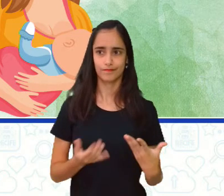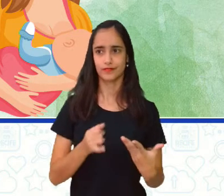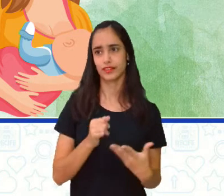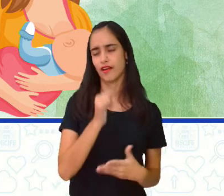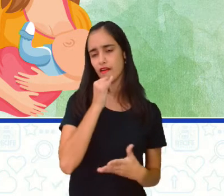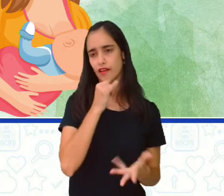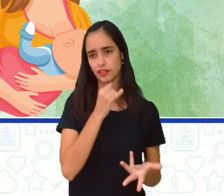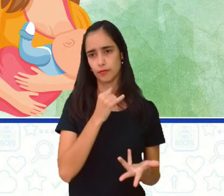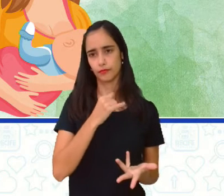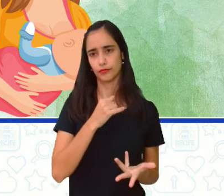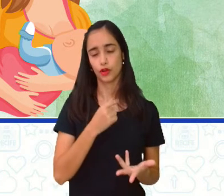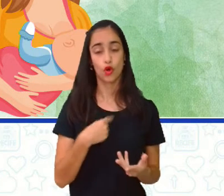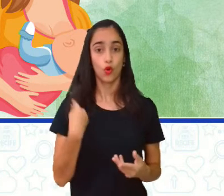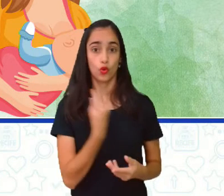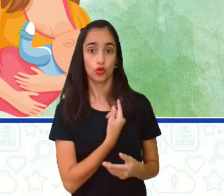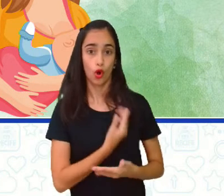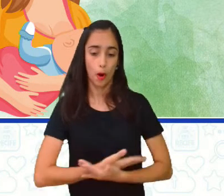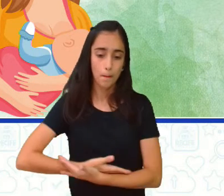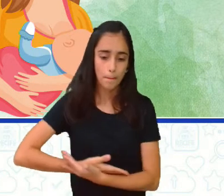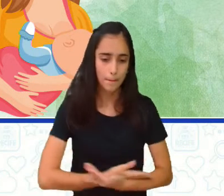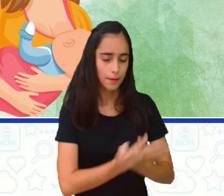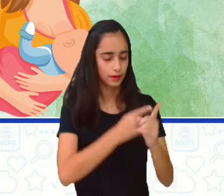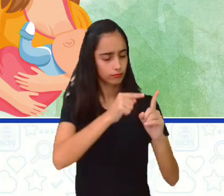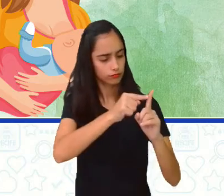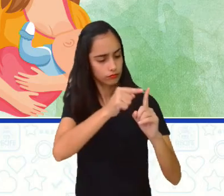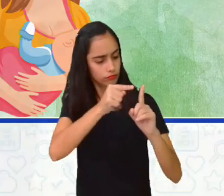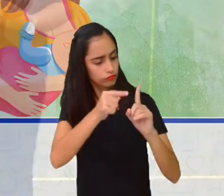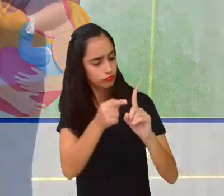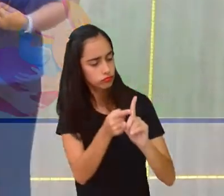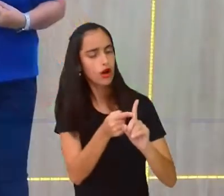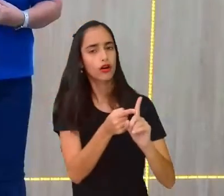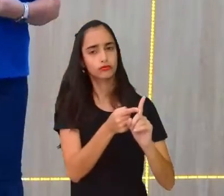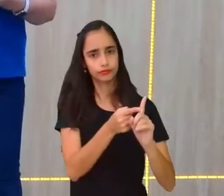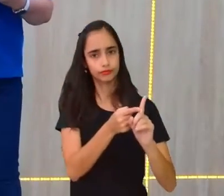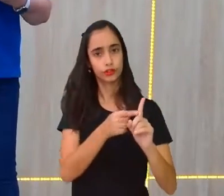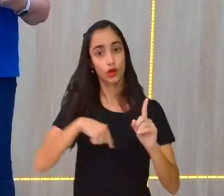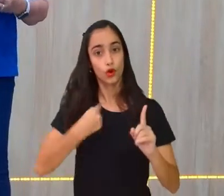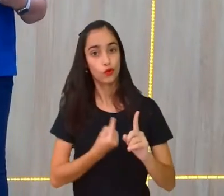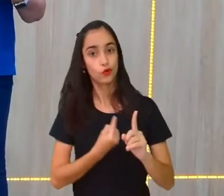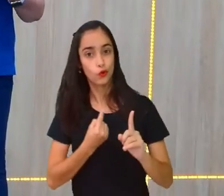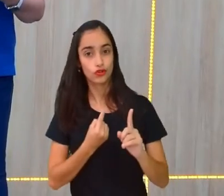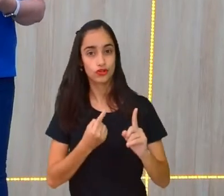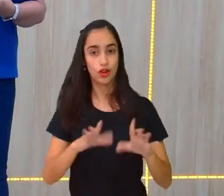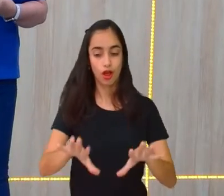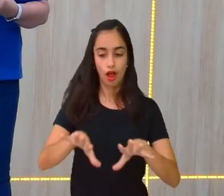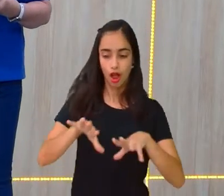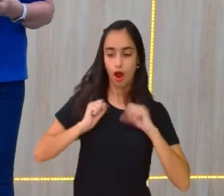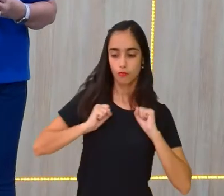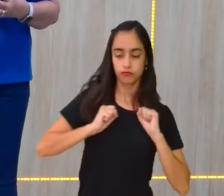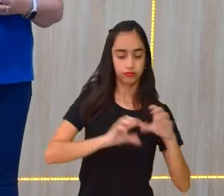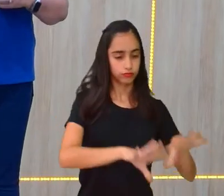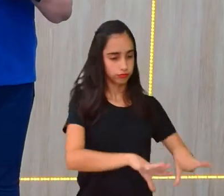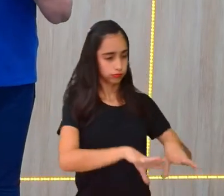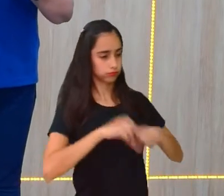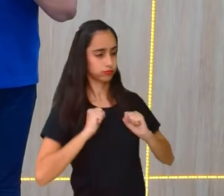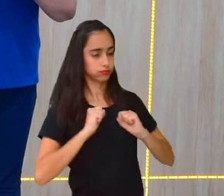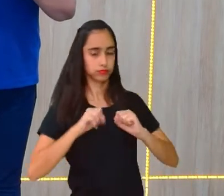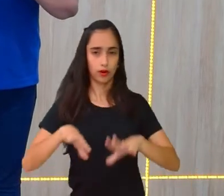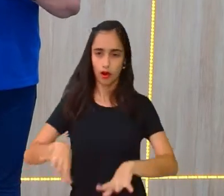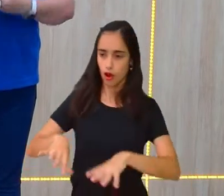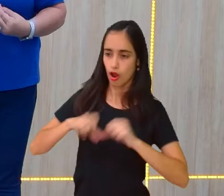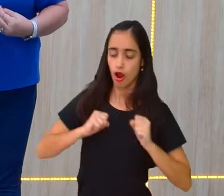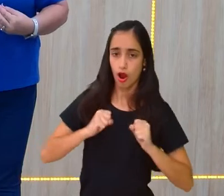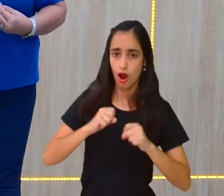das nossas mães, nós recebemos aí um conjunto de substâncias através da alimentação que